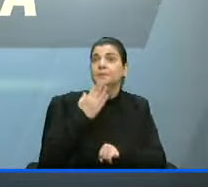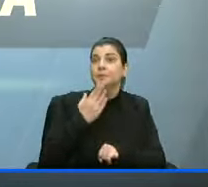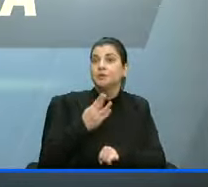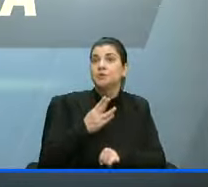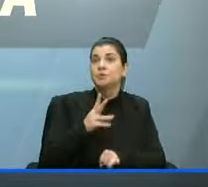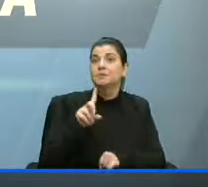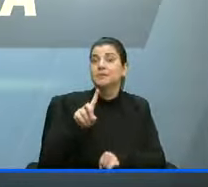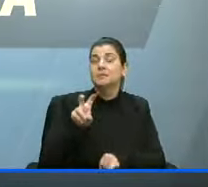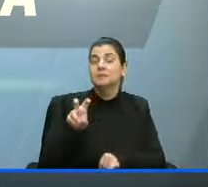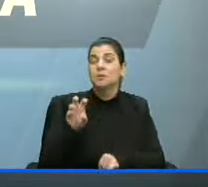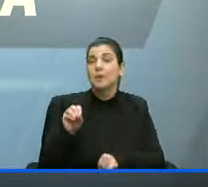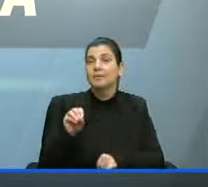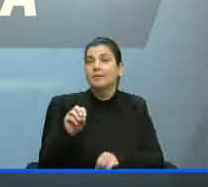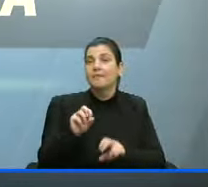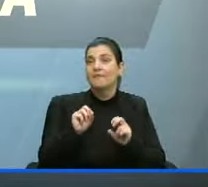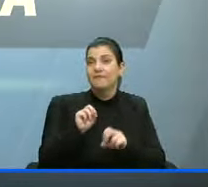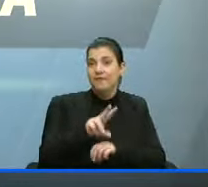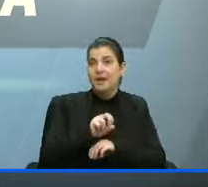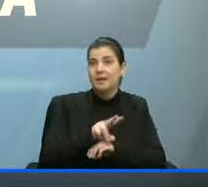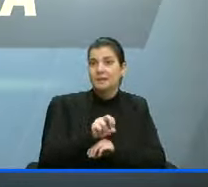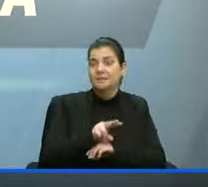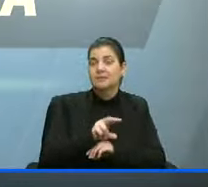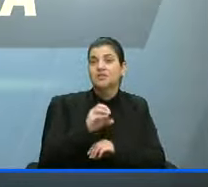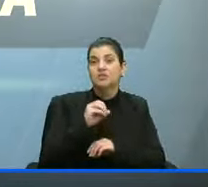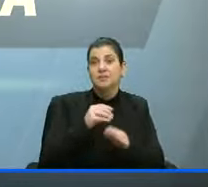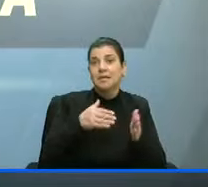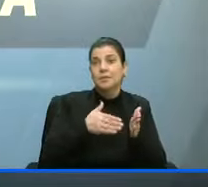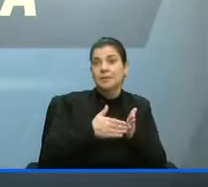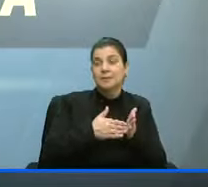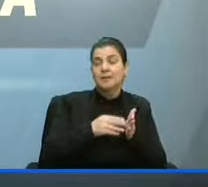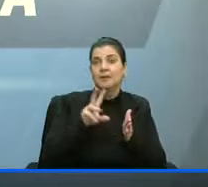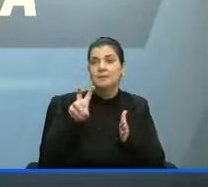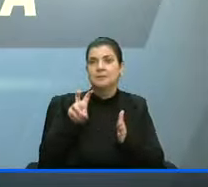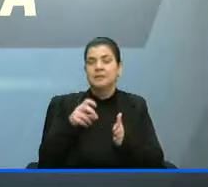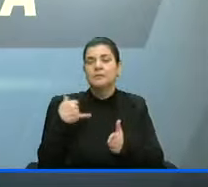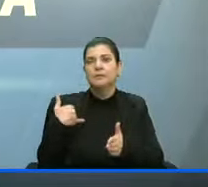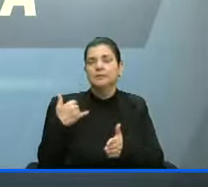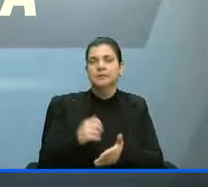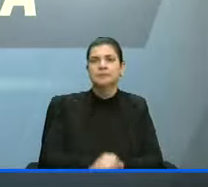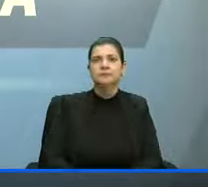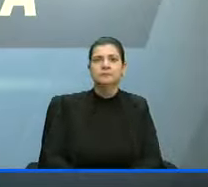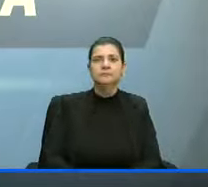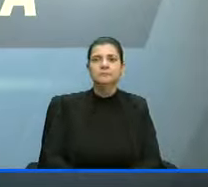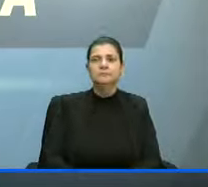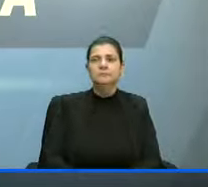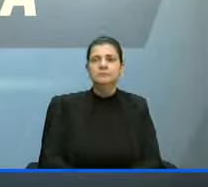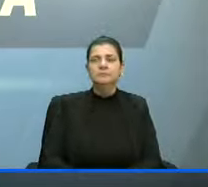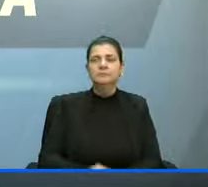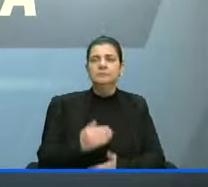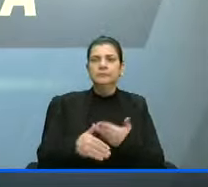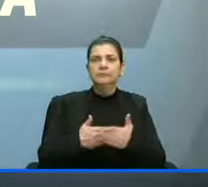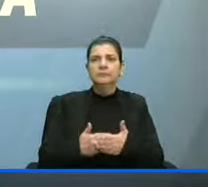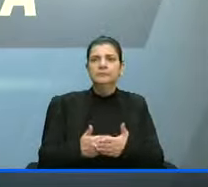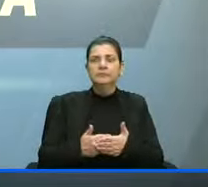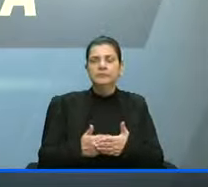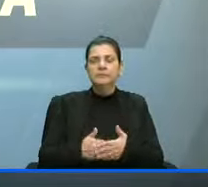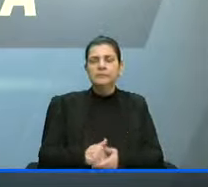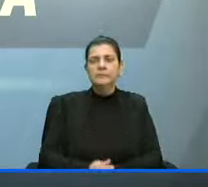5 anos, a idade obrigatória, né? de uma Sim, eu pedi. região, de uma Não, região. de todas as